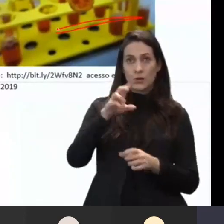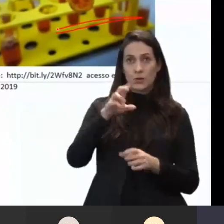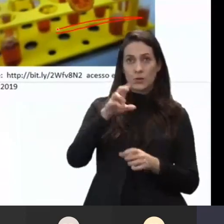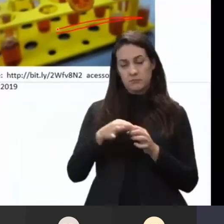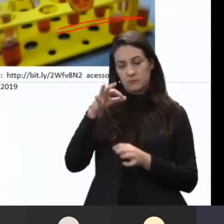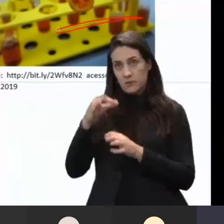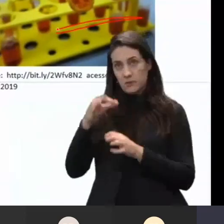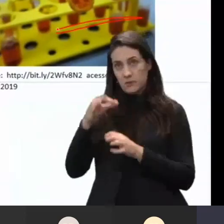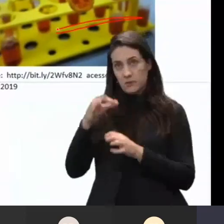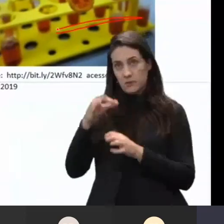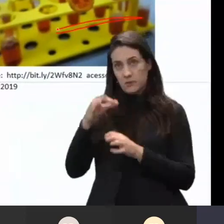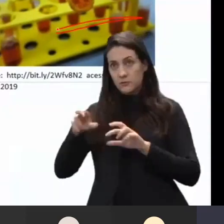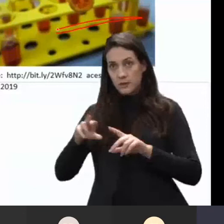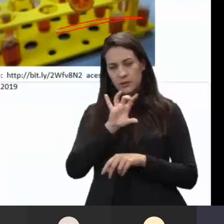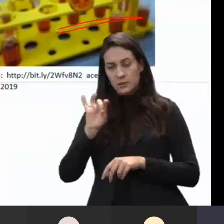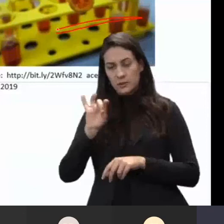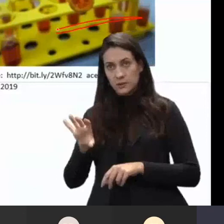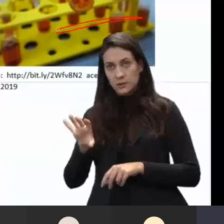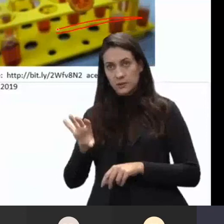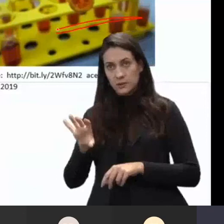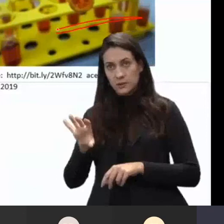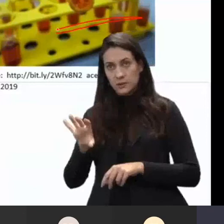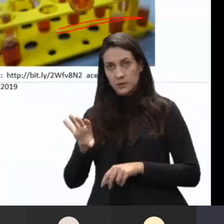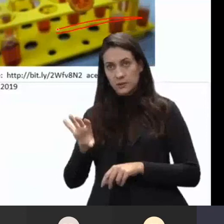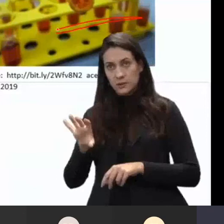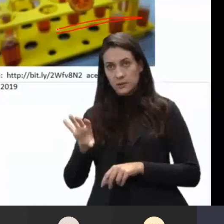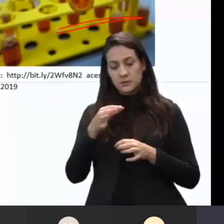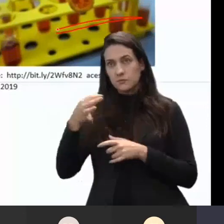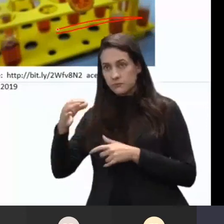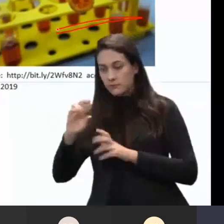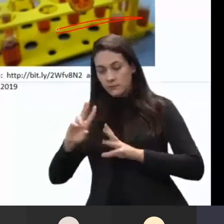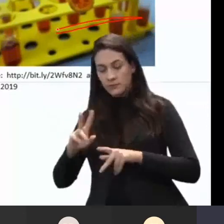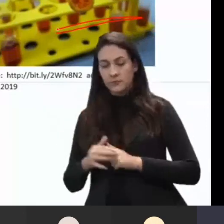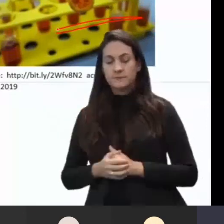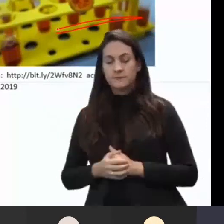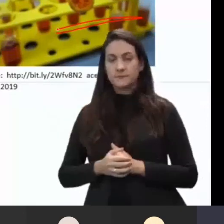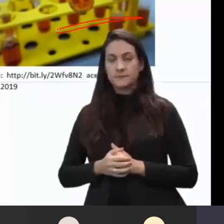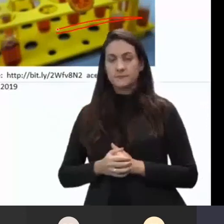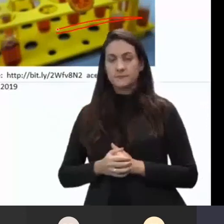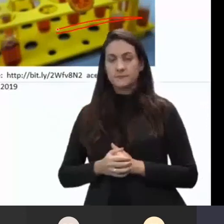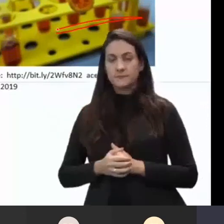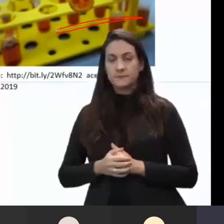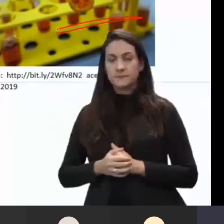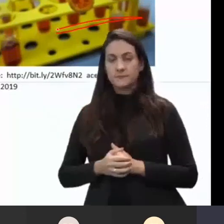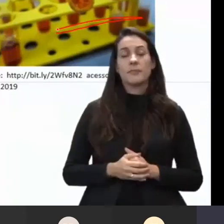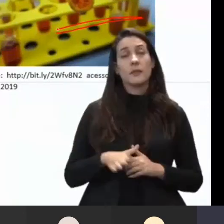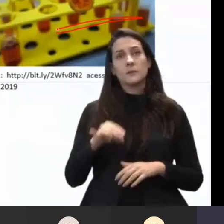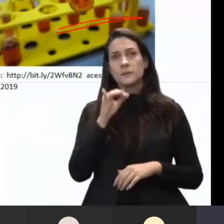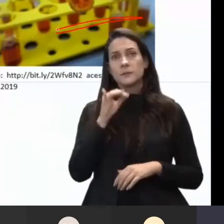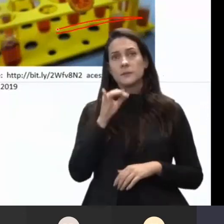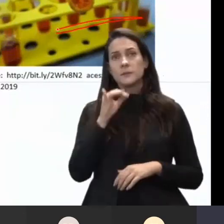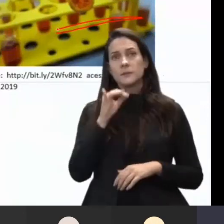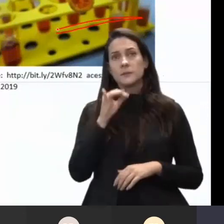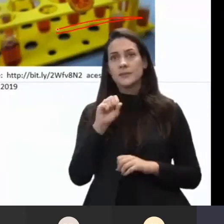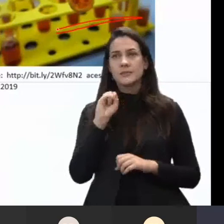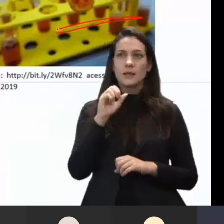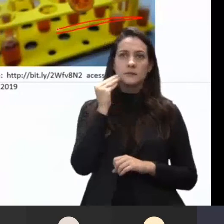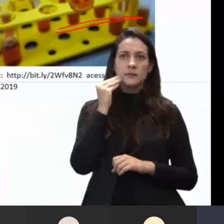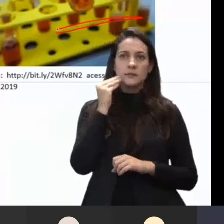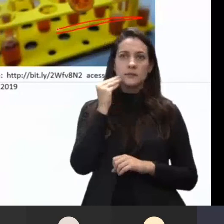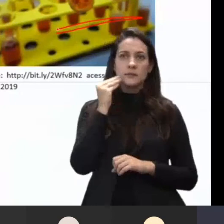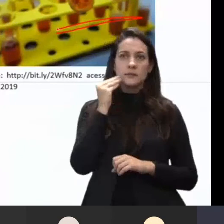tubos, e esses tubos, eles têm diferentes concentrações do agente desinfetante. Então, vamos supor que você quisesse testar